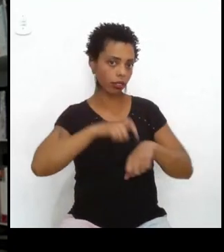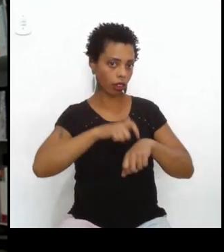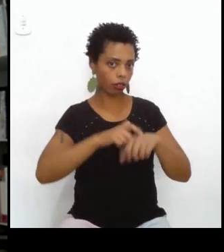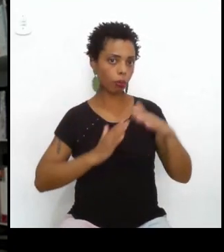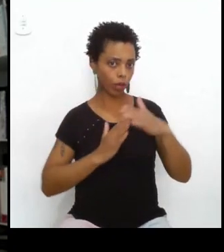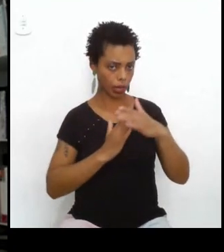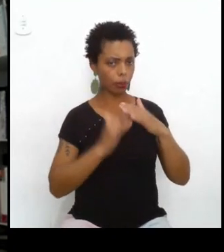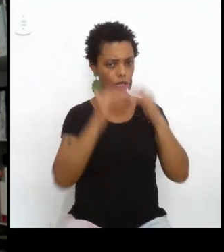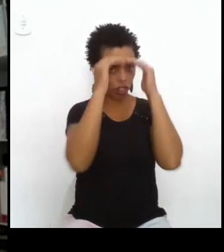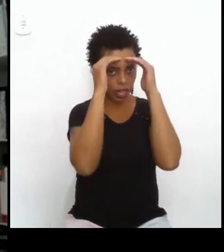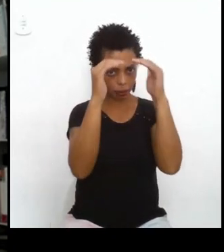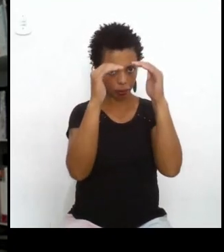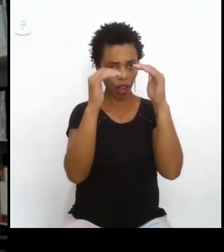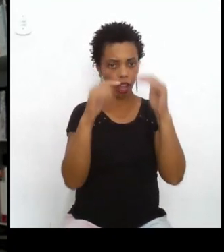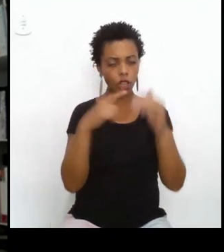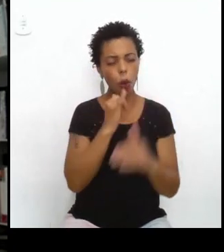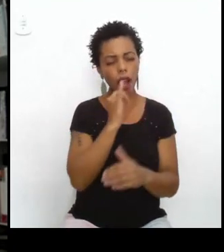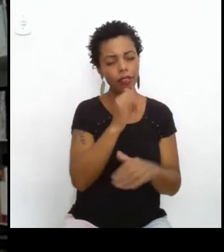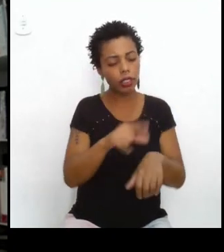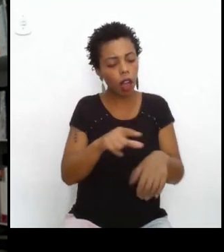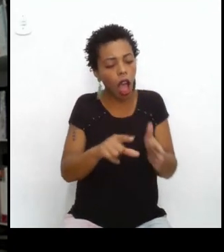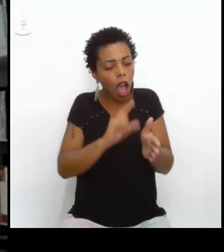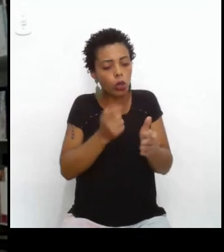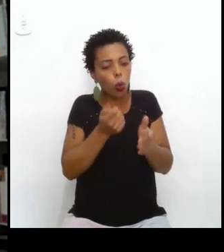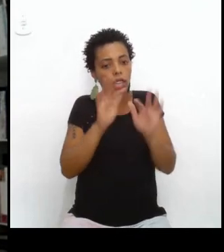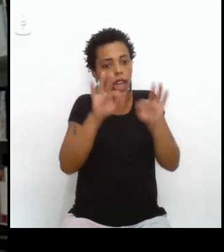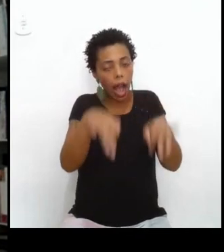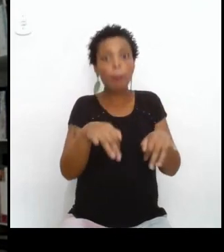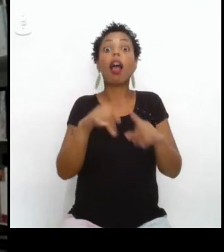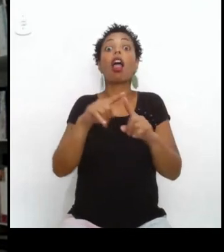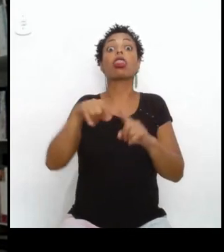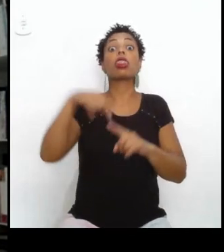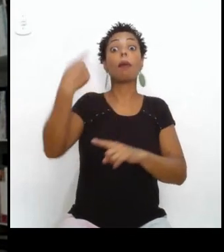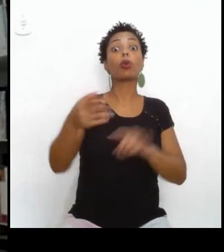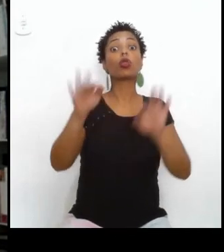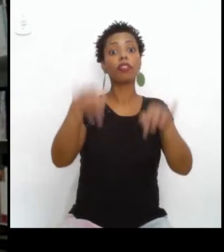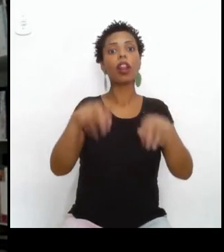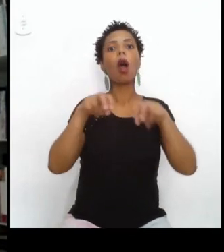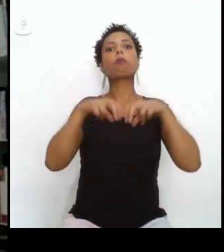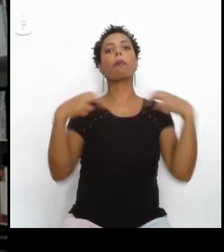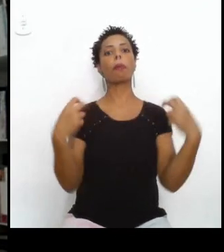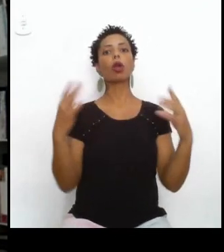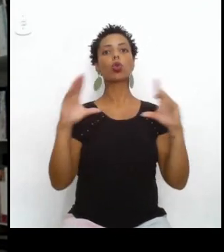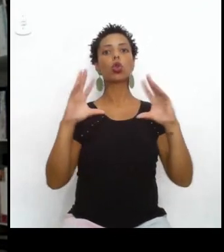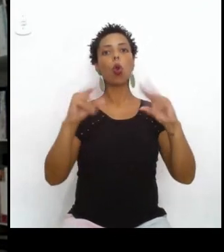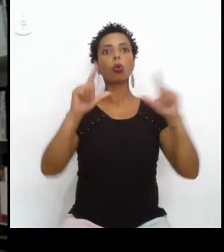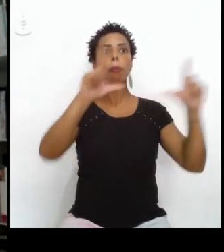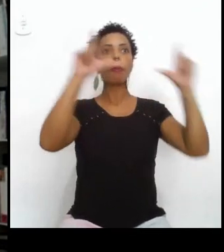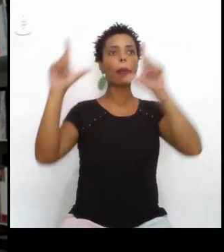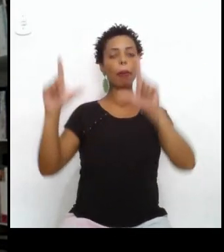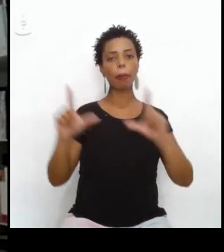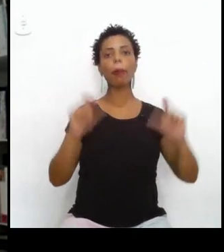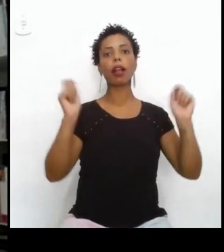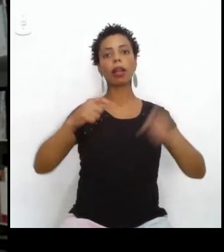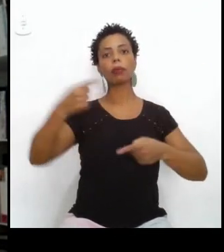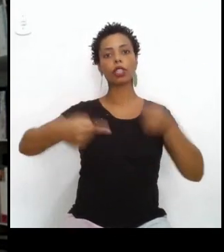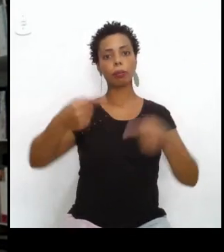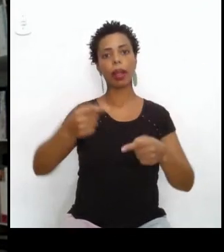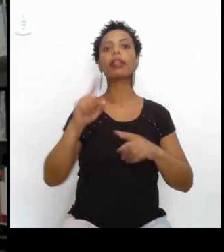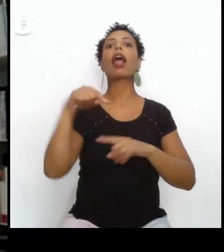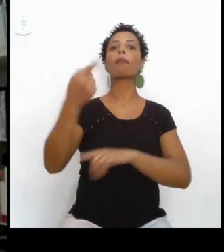próximo do fim pois não tirar um tempo no final para o debate EA tarde seguir a uma outra sessão e amanhã